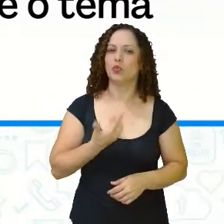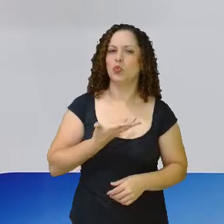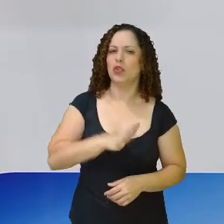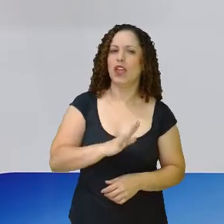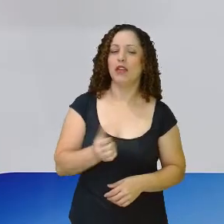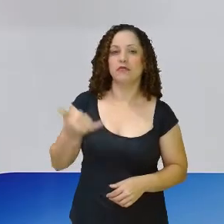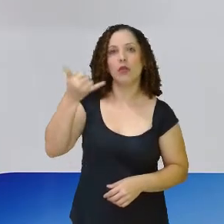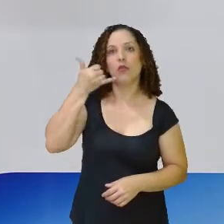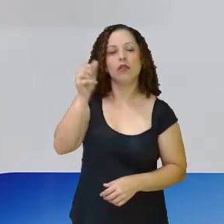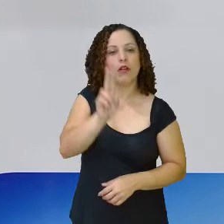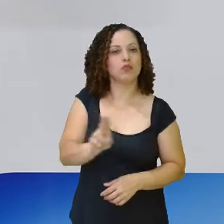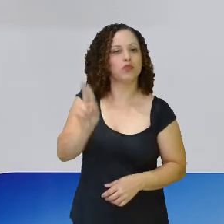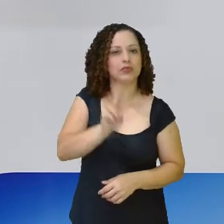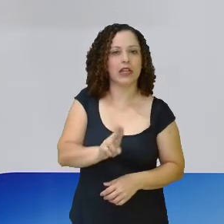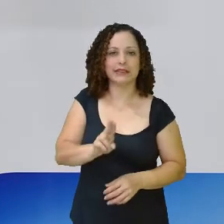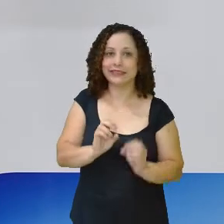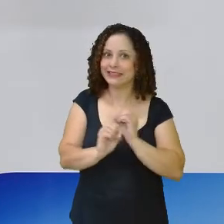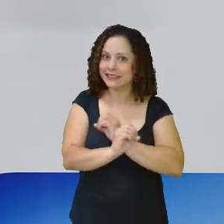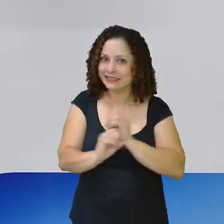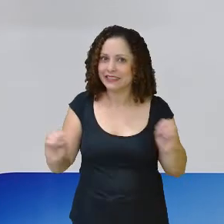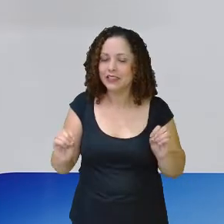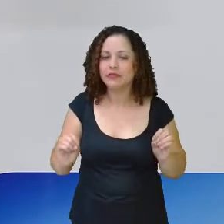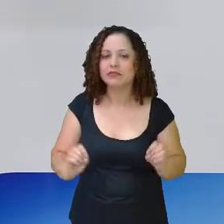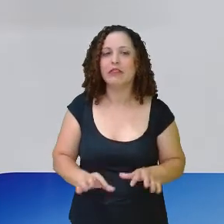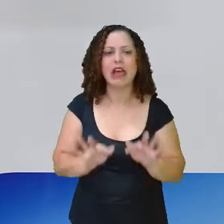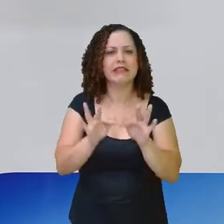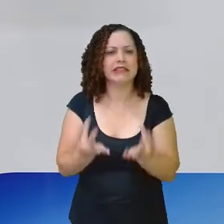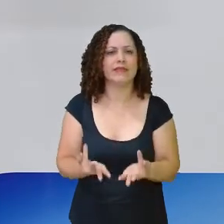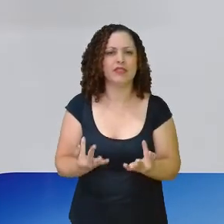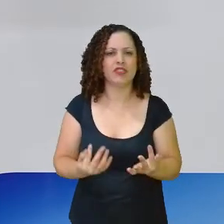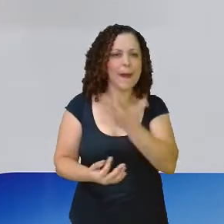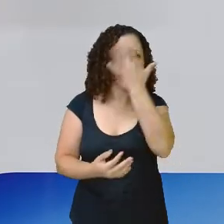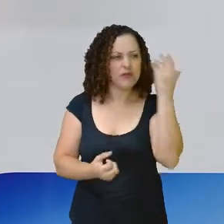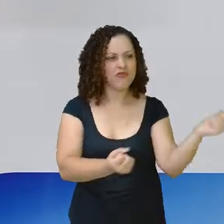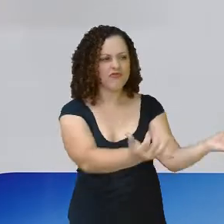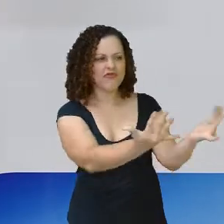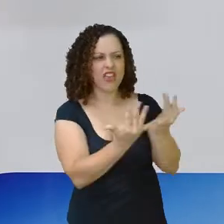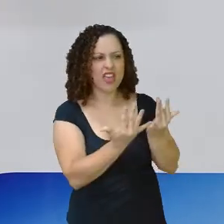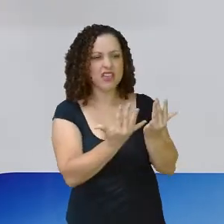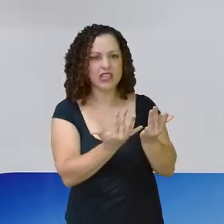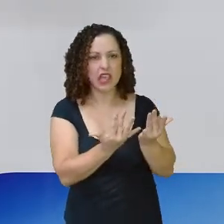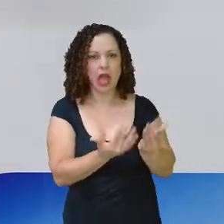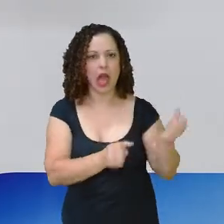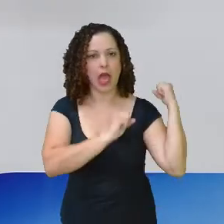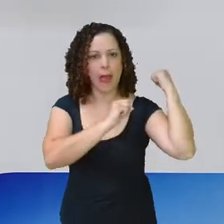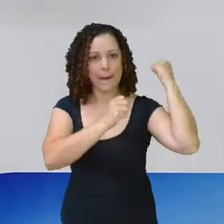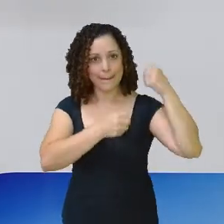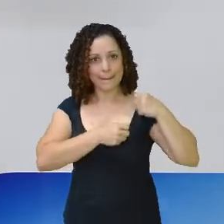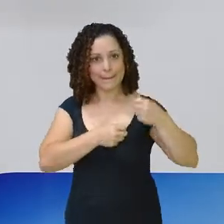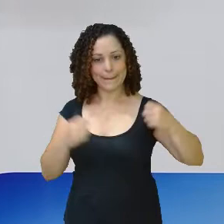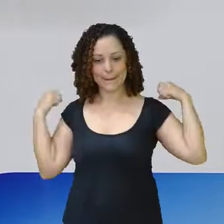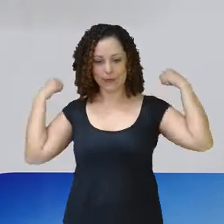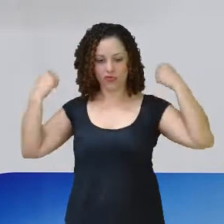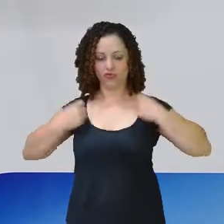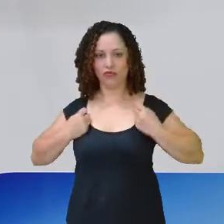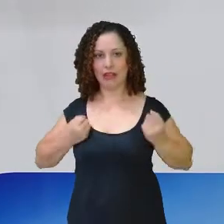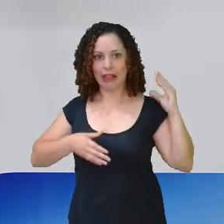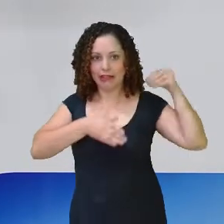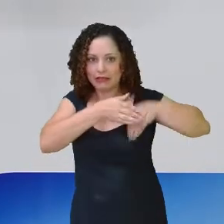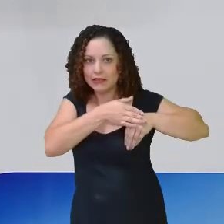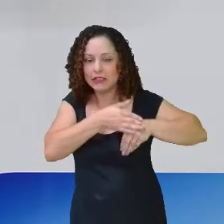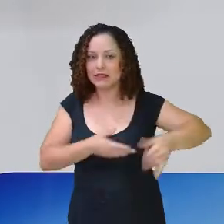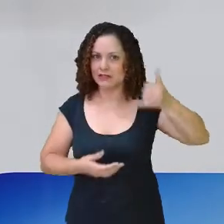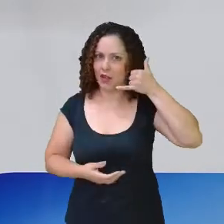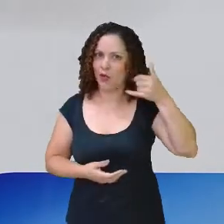seja utilizado, eu digo de maneira simples, ninguém entra com o celular na escola. Mas se eu quiser que o celular seja utilizado, eu digo... Todo